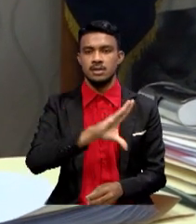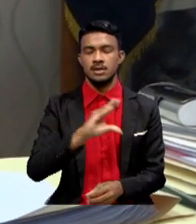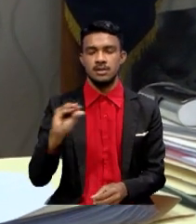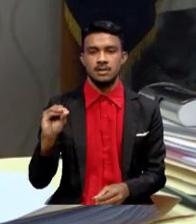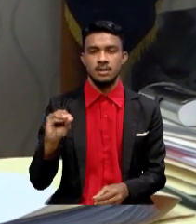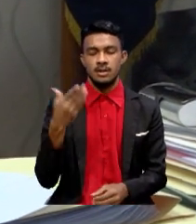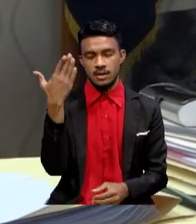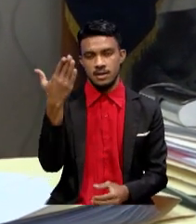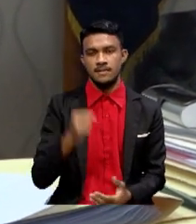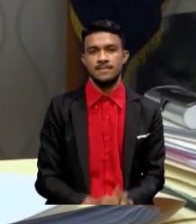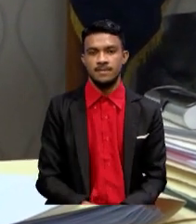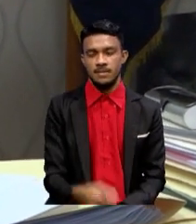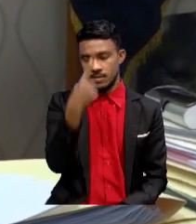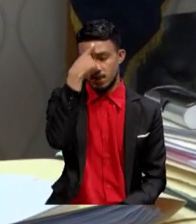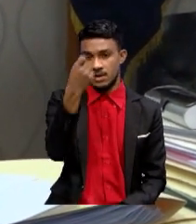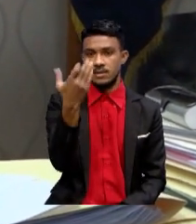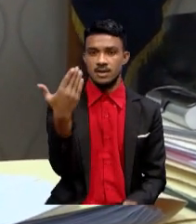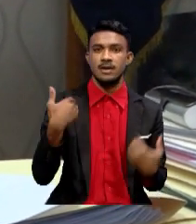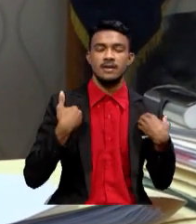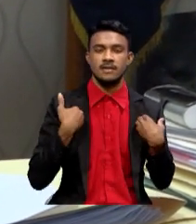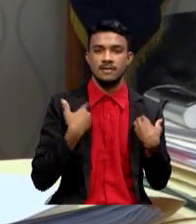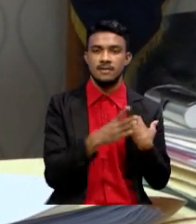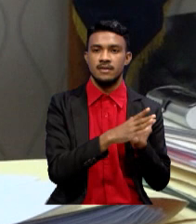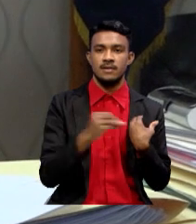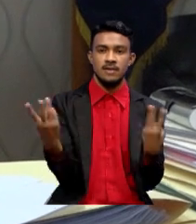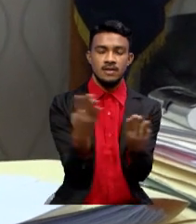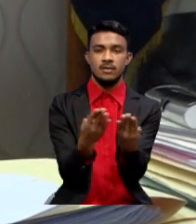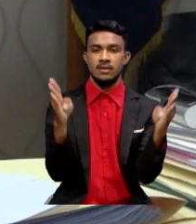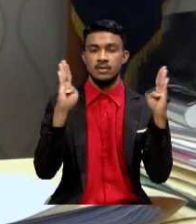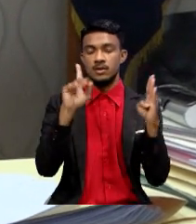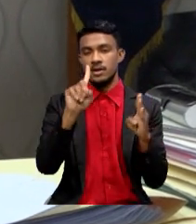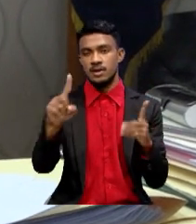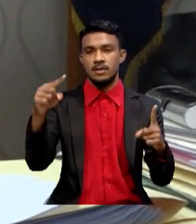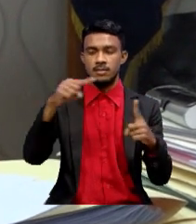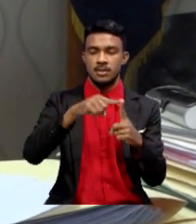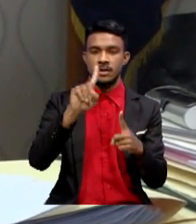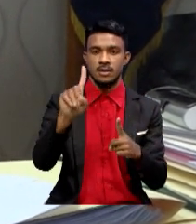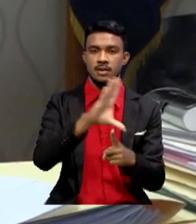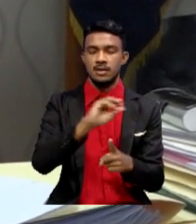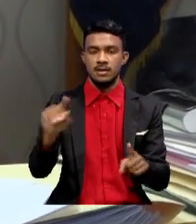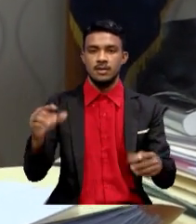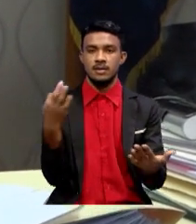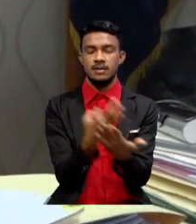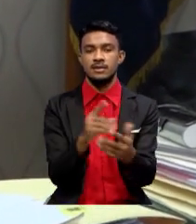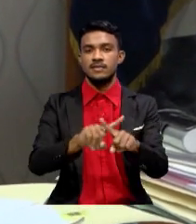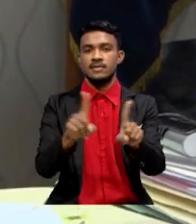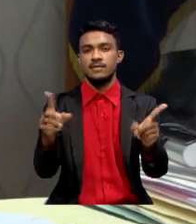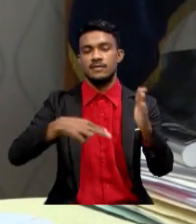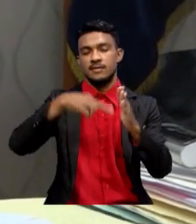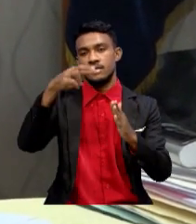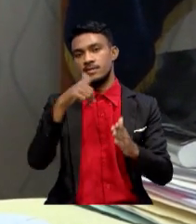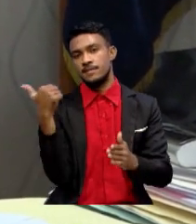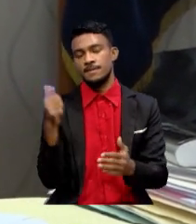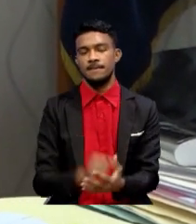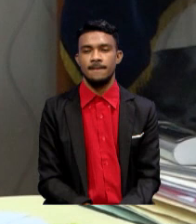ia tama nem que ia com contentor ida vai ida ni preço nela anessa, ni valor nela anessa, depende.